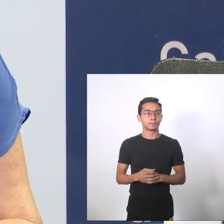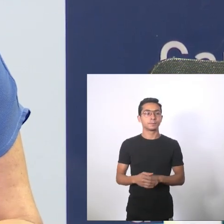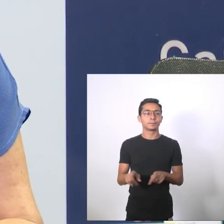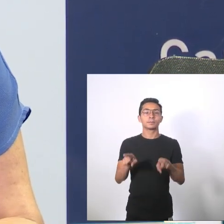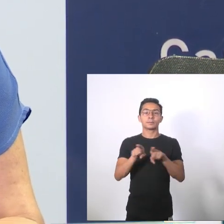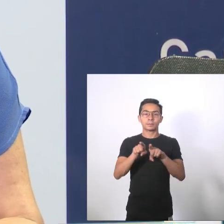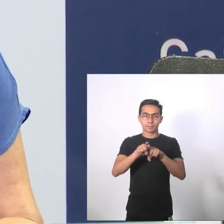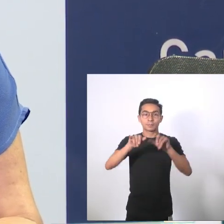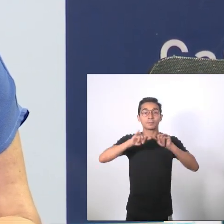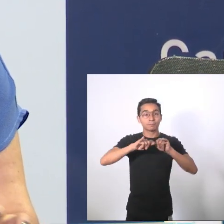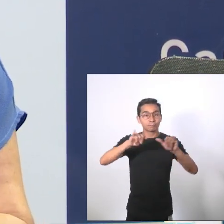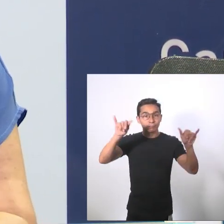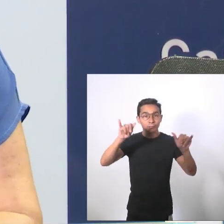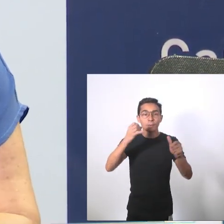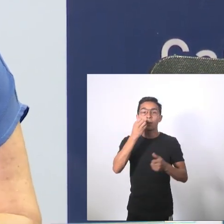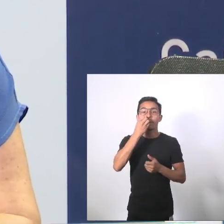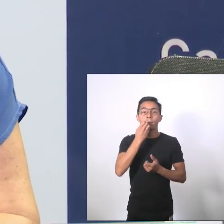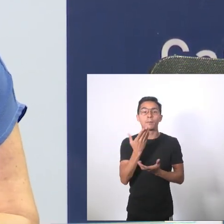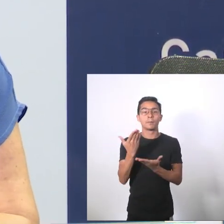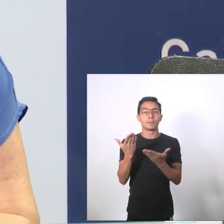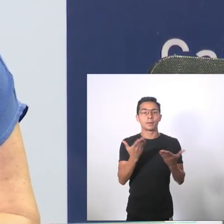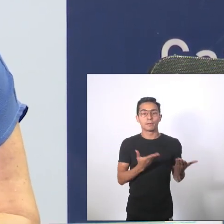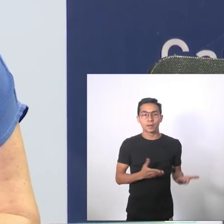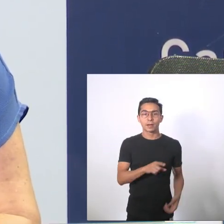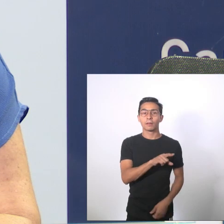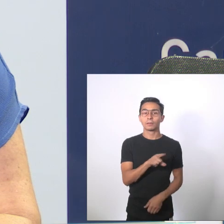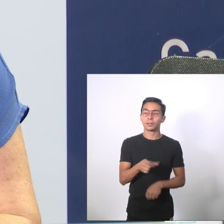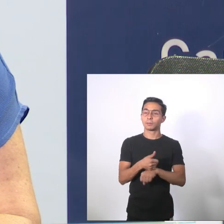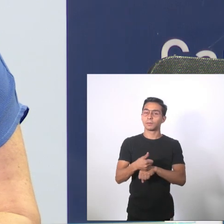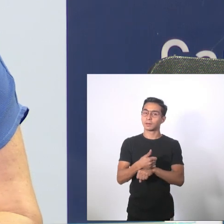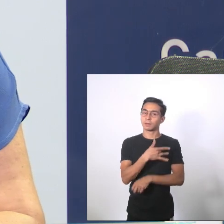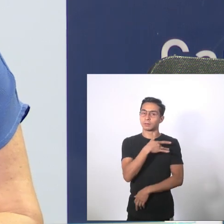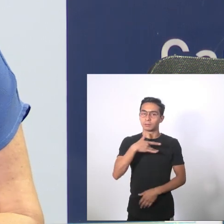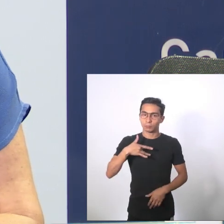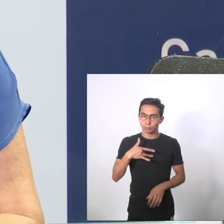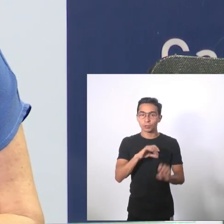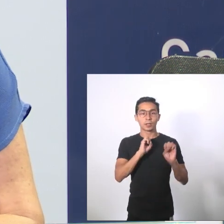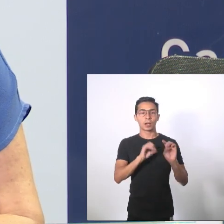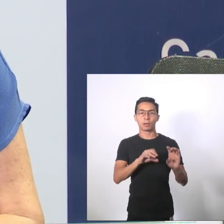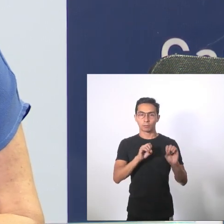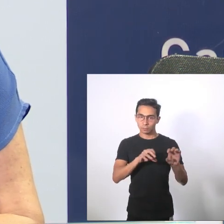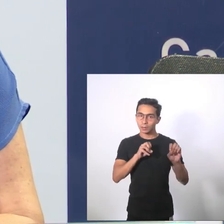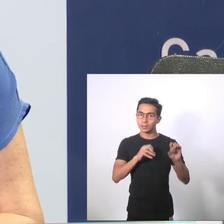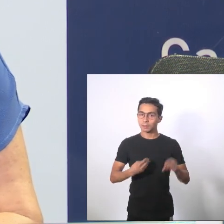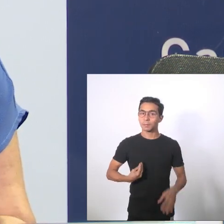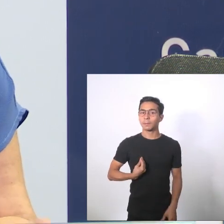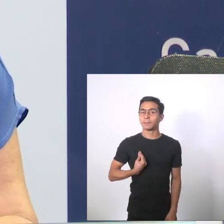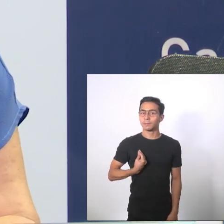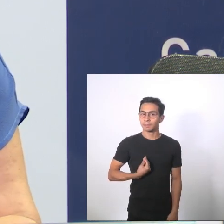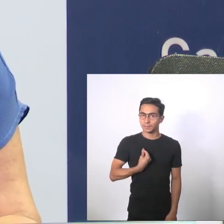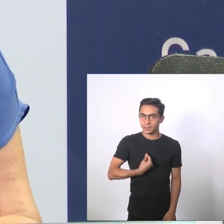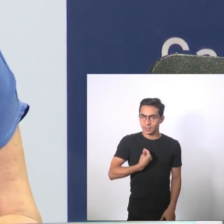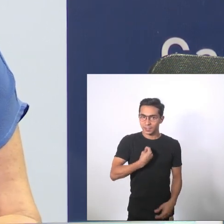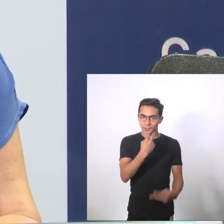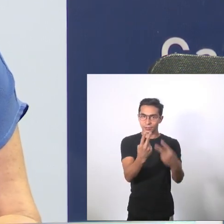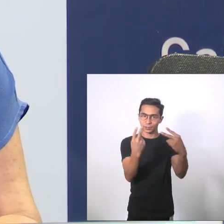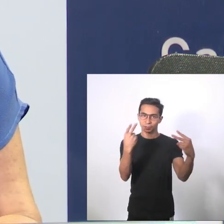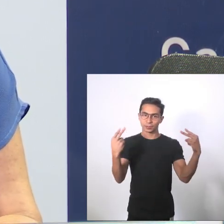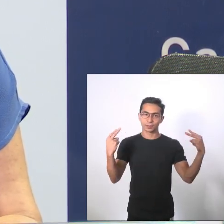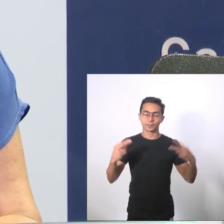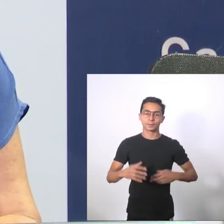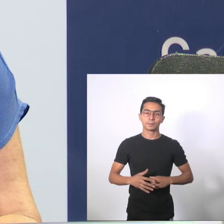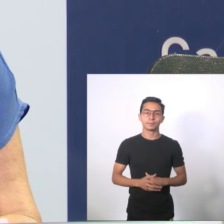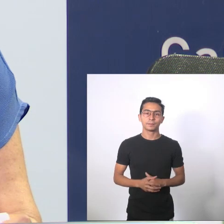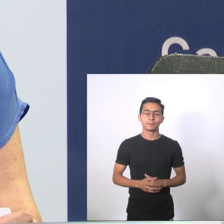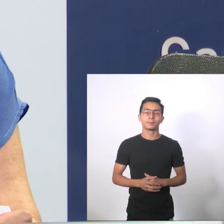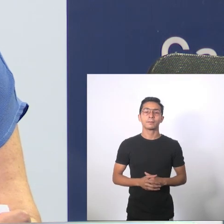as boas-vindas a todos os profissionais de saúde e educação presentes nessa capacitação. Mais